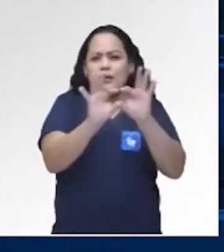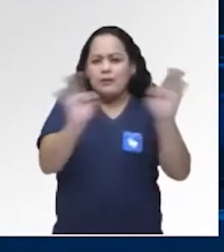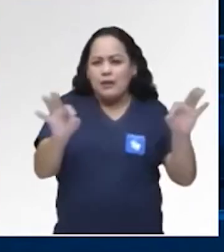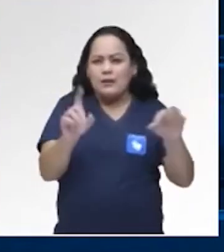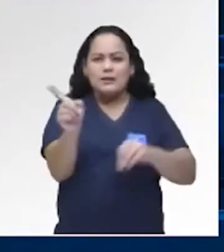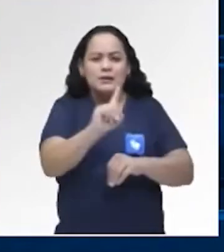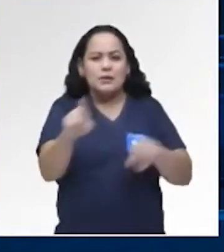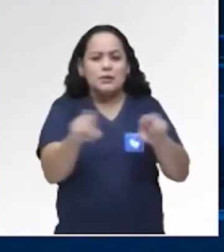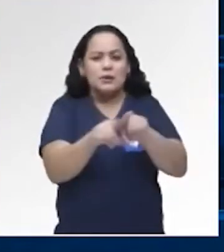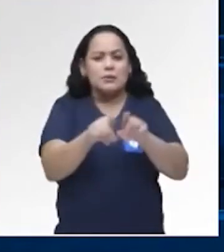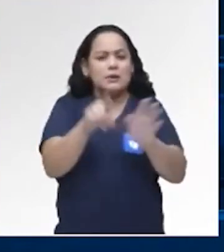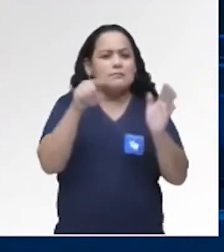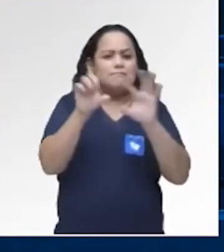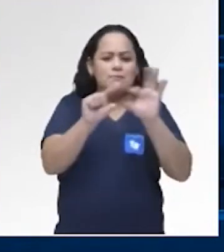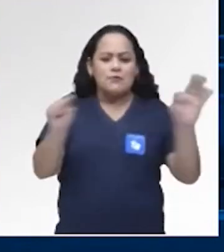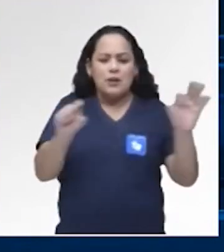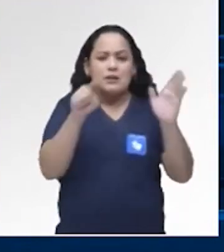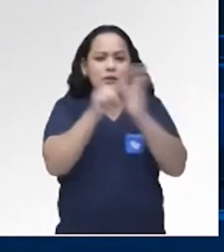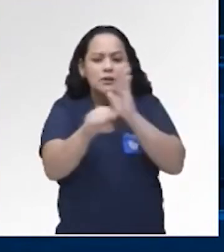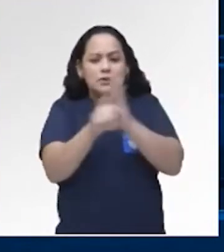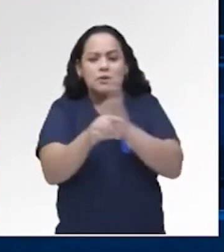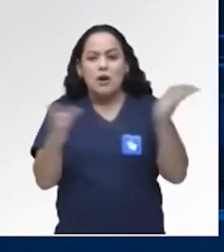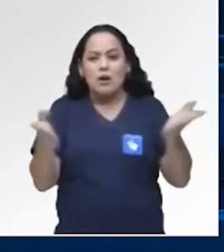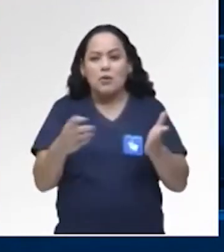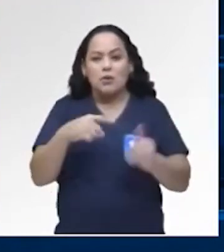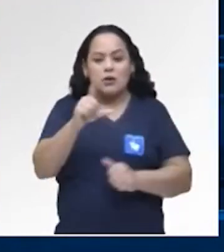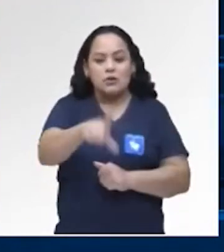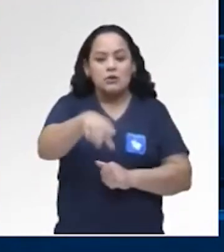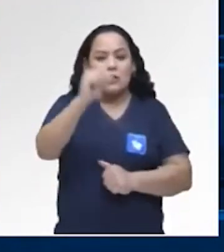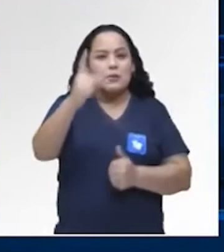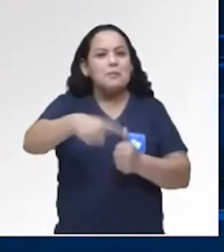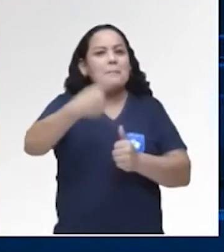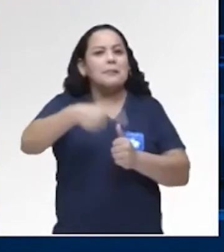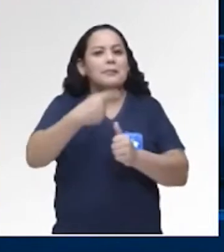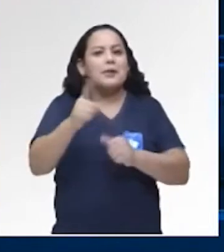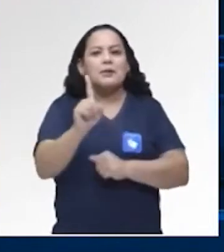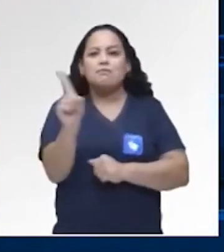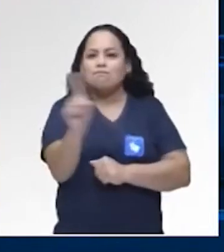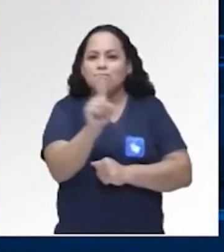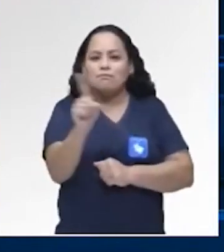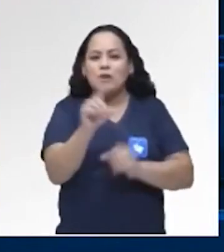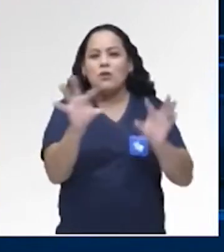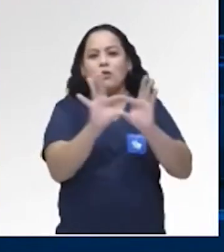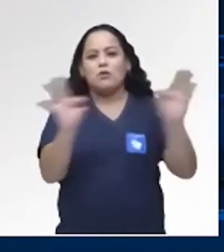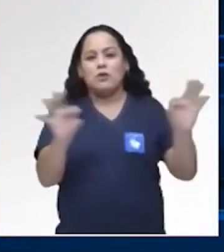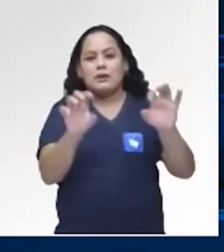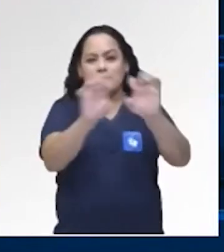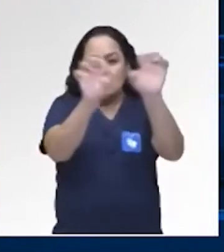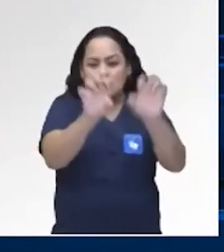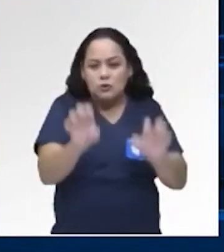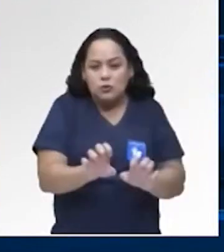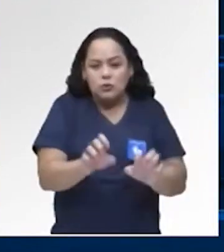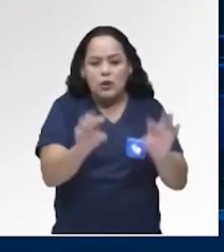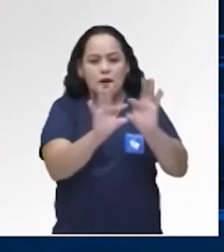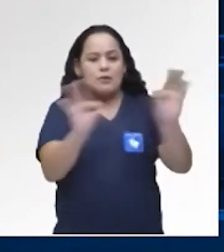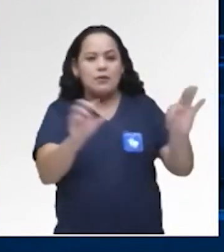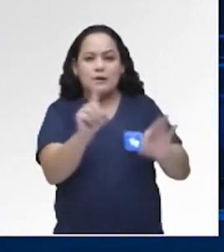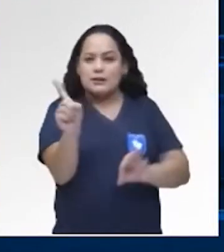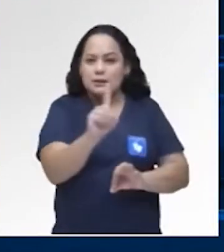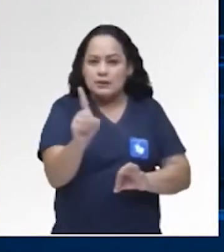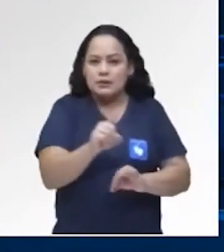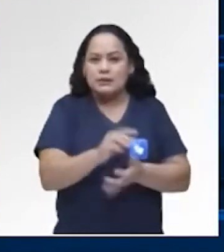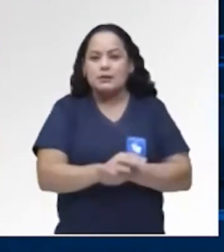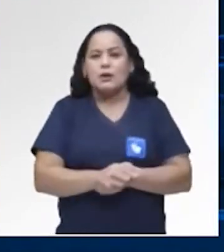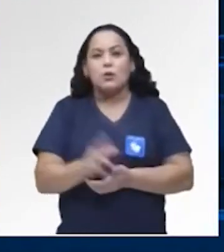explorar agora. Vamos iniciar então falando das frases negativas, né? A estrutura das frases negativas com o